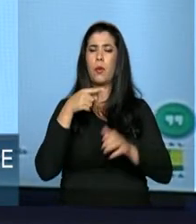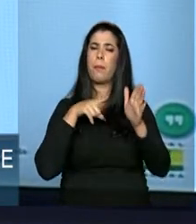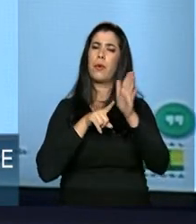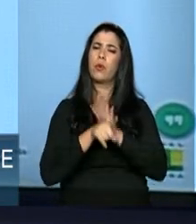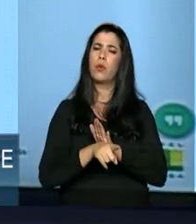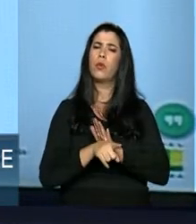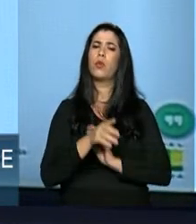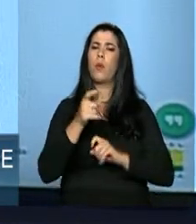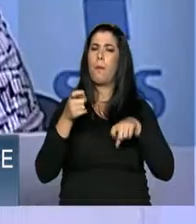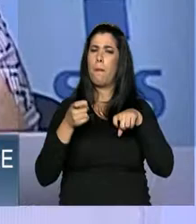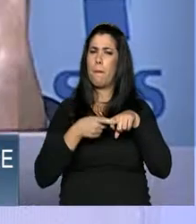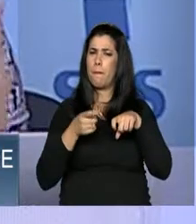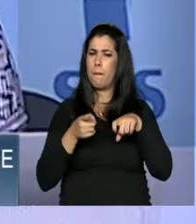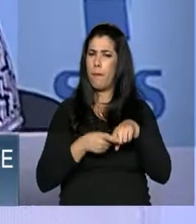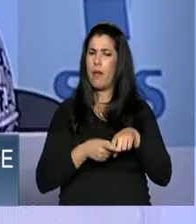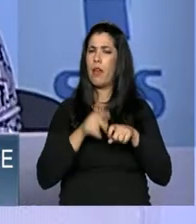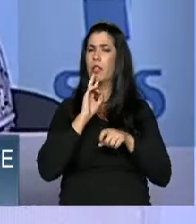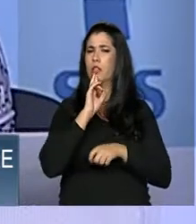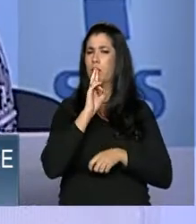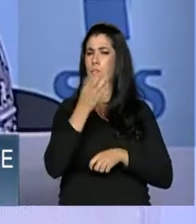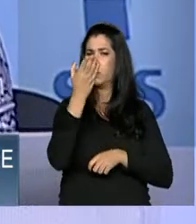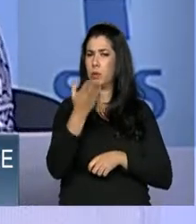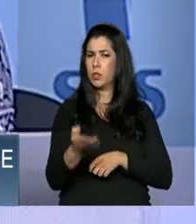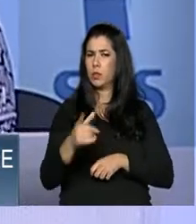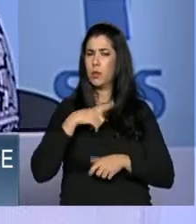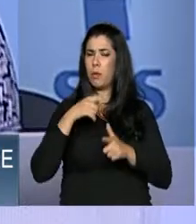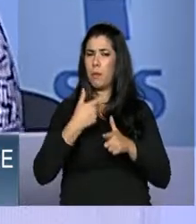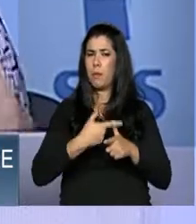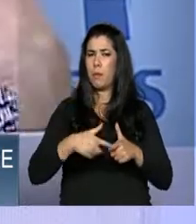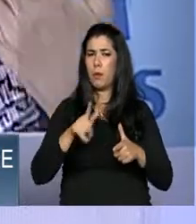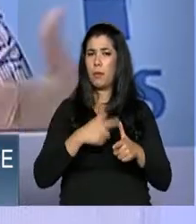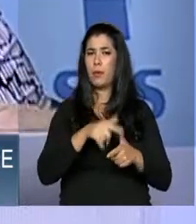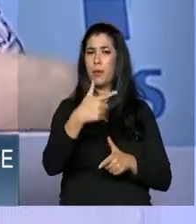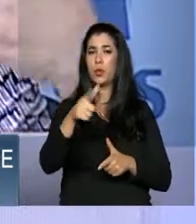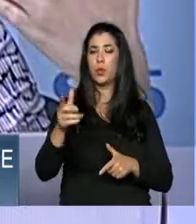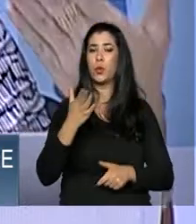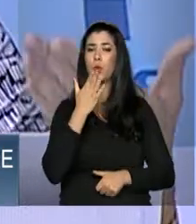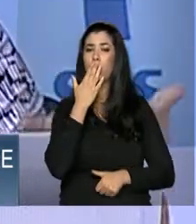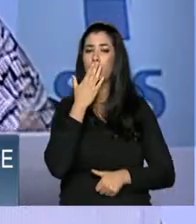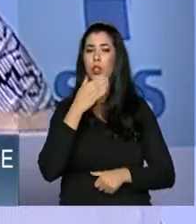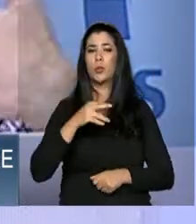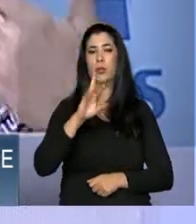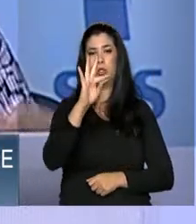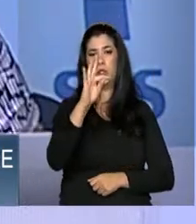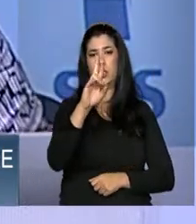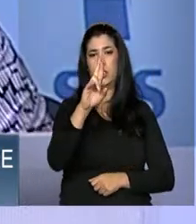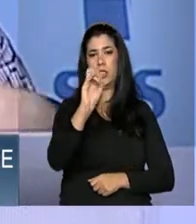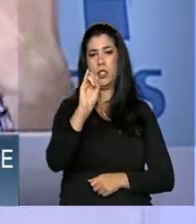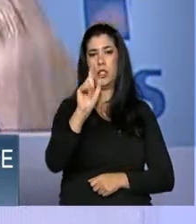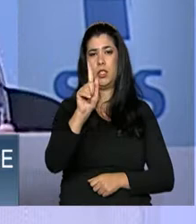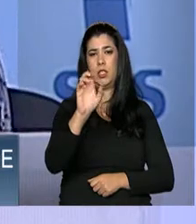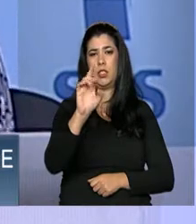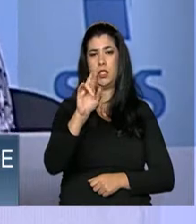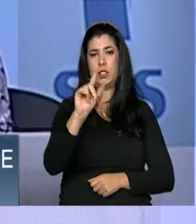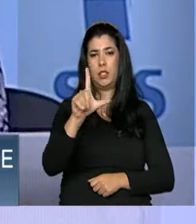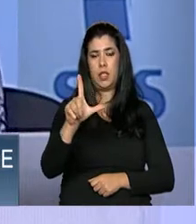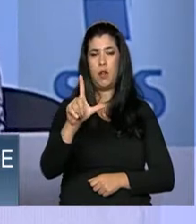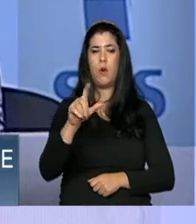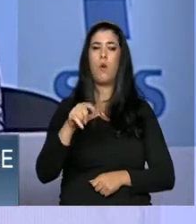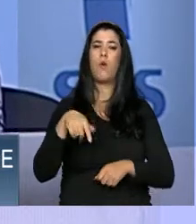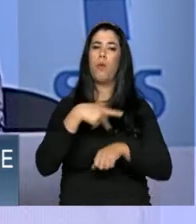senhor tem triglicérides ou colesterol elevado. Então, se refere a um diagnóstico médico